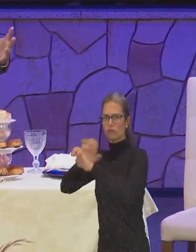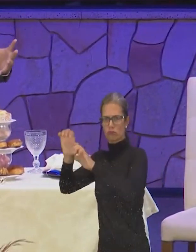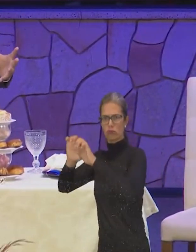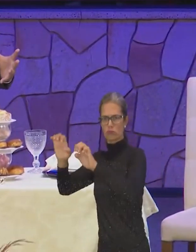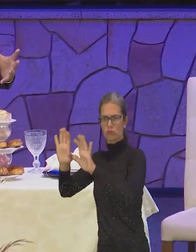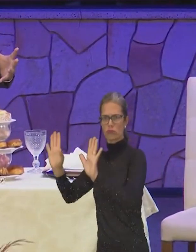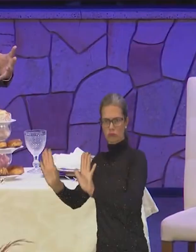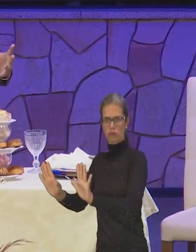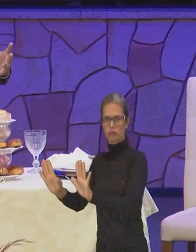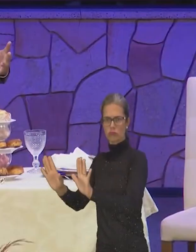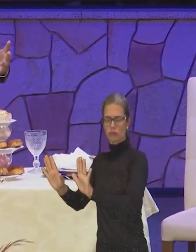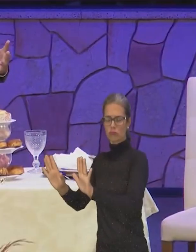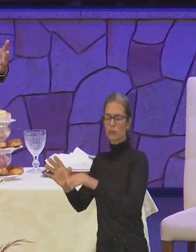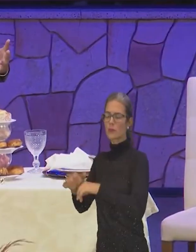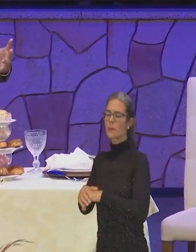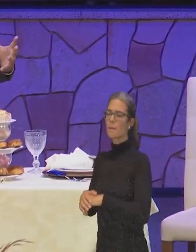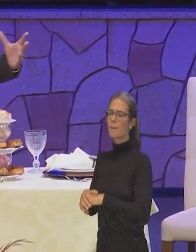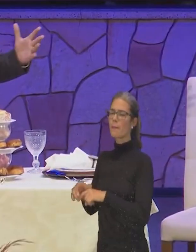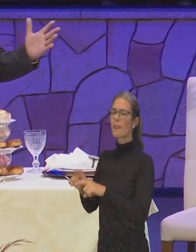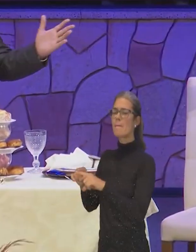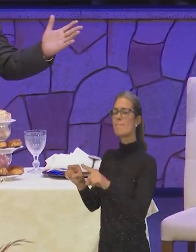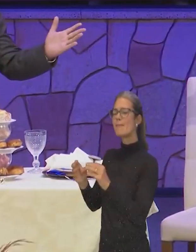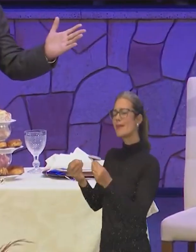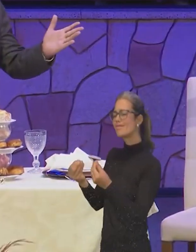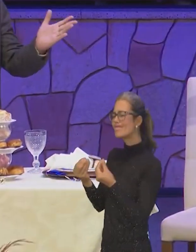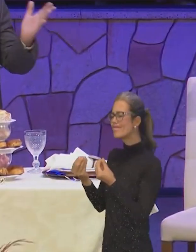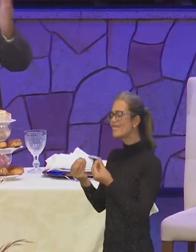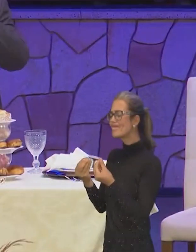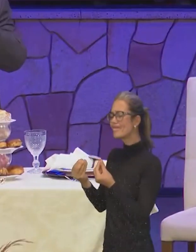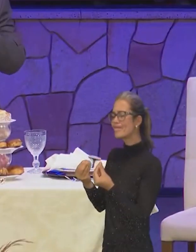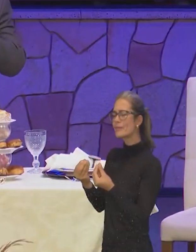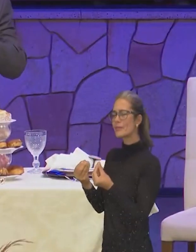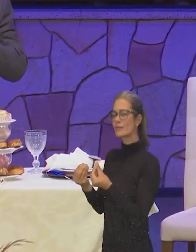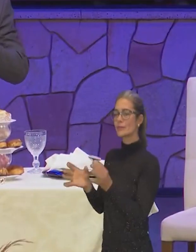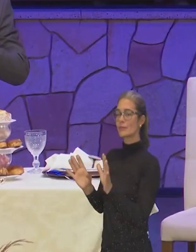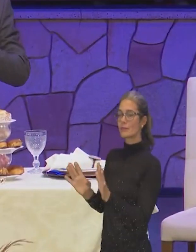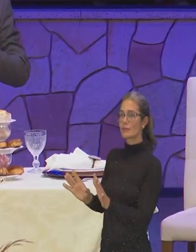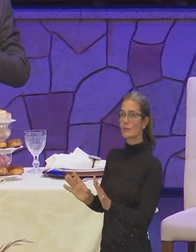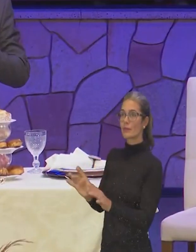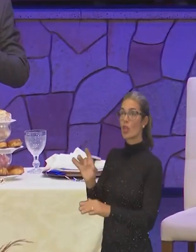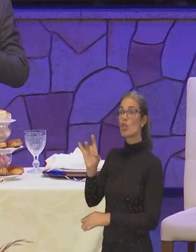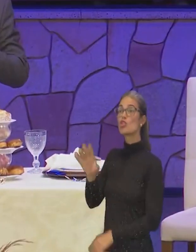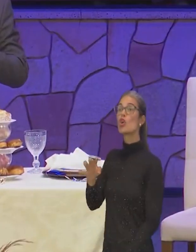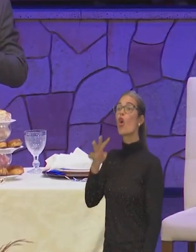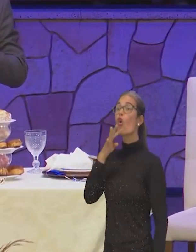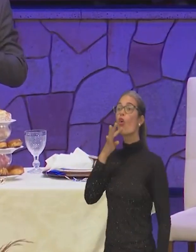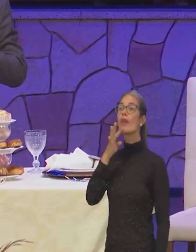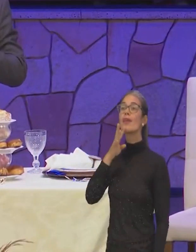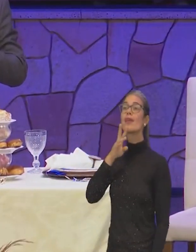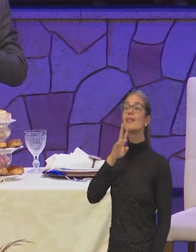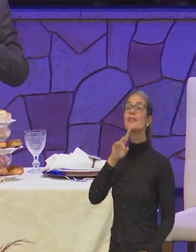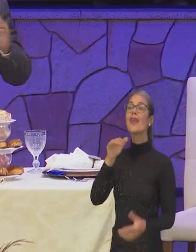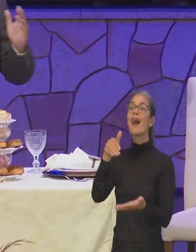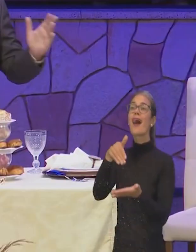da sinagoga, ele só conhecia a história até a parte de João Batista.